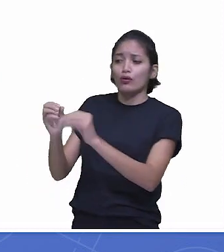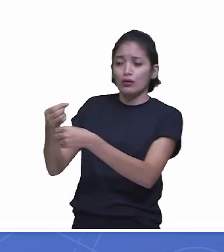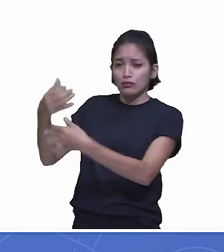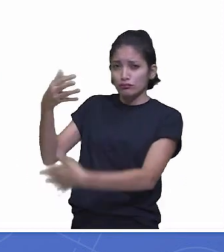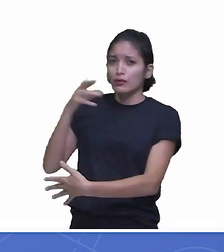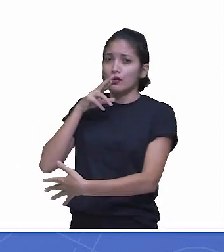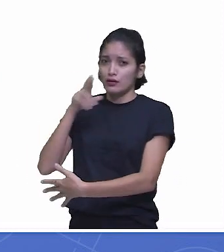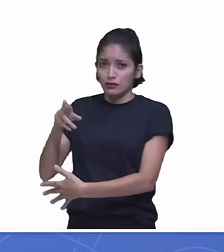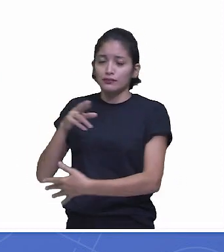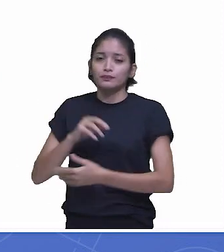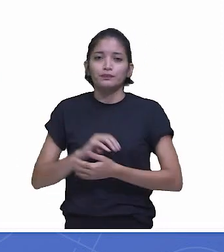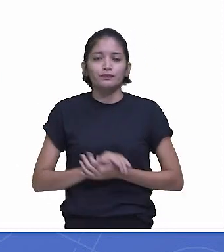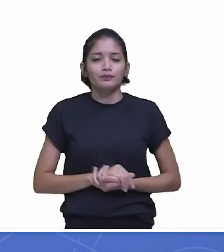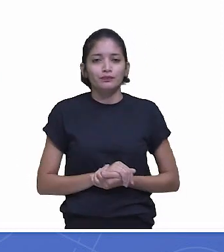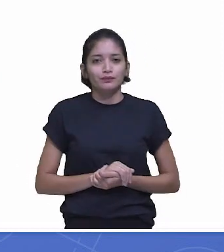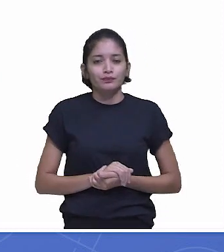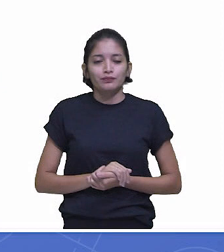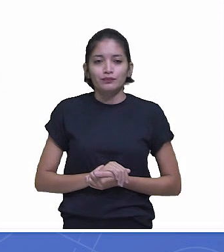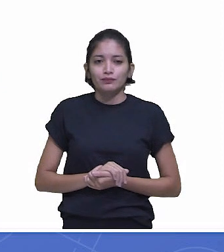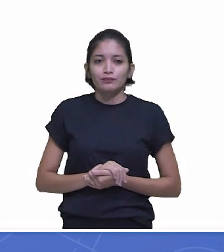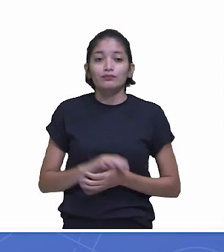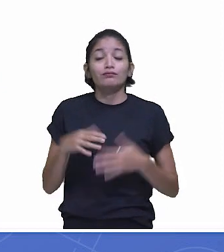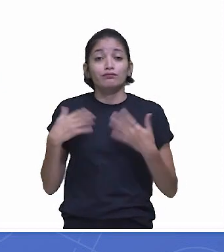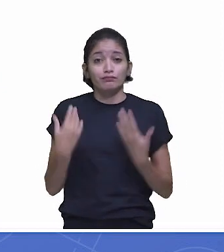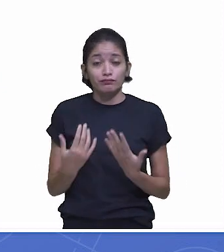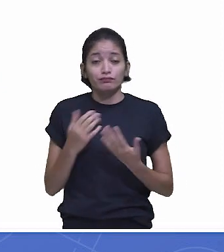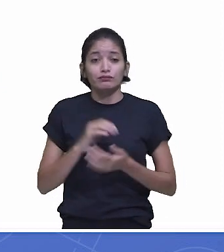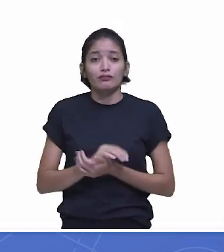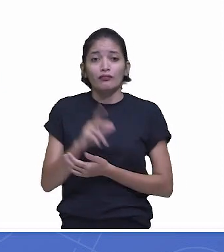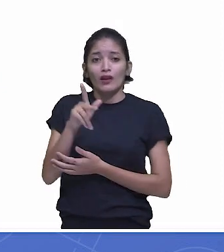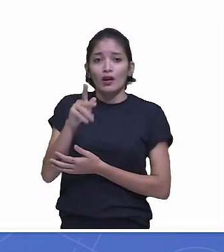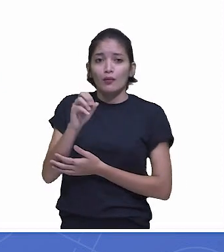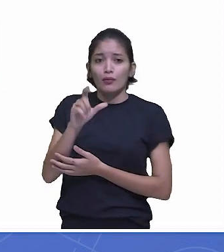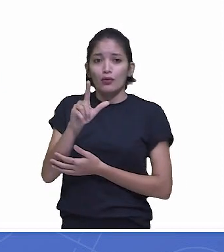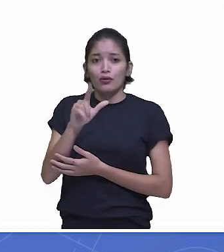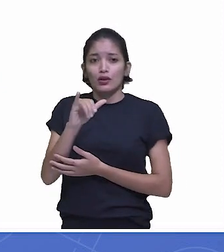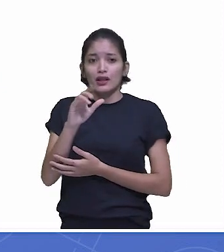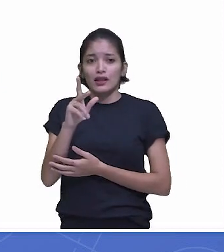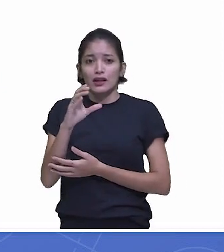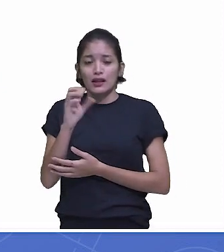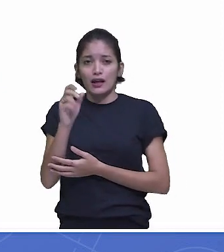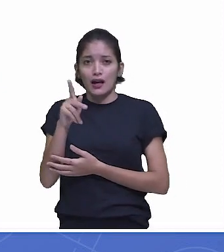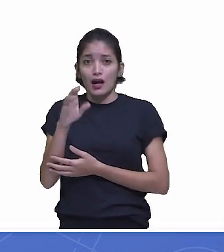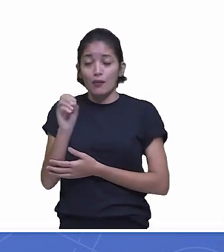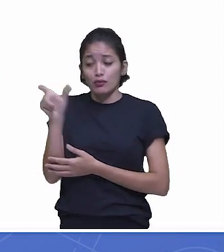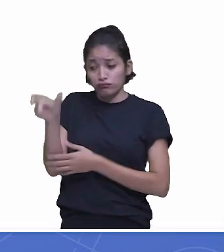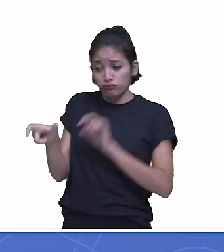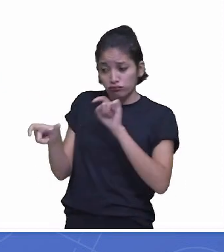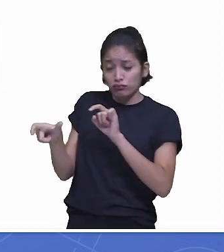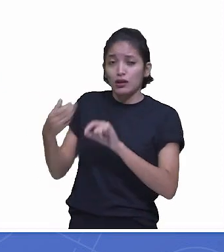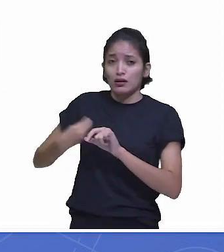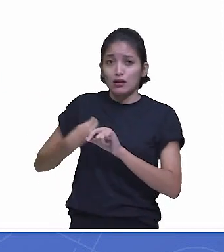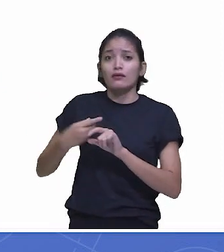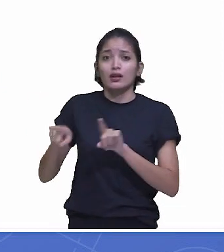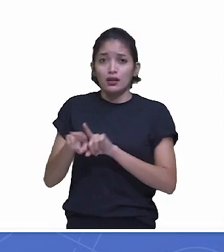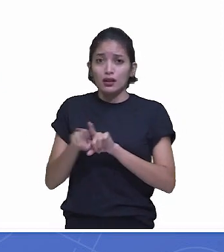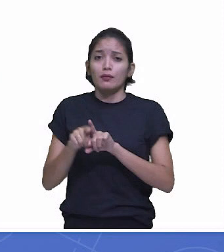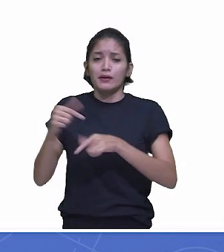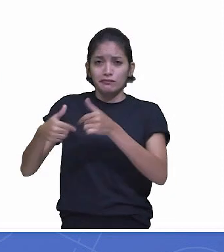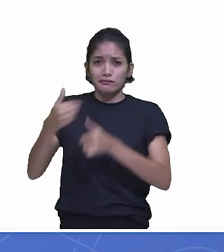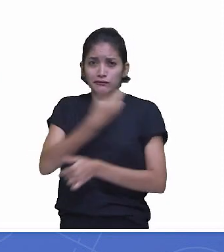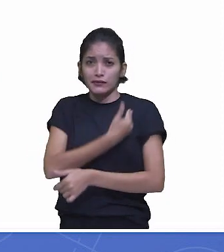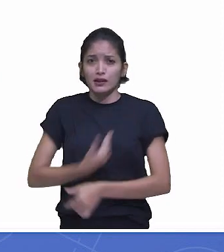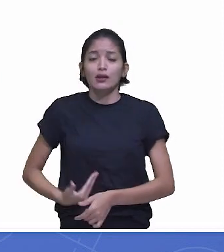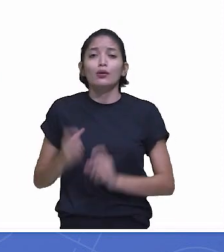vocês assinalaram, certo? Então, vamos lá. Policarpo Quaresma, cidadão brasileiro, funcionário público, certo de